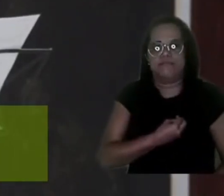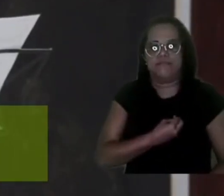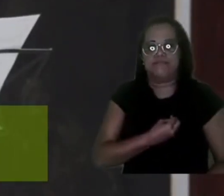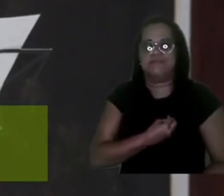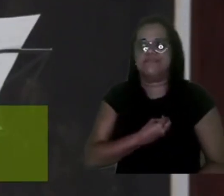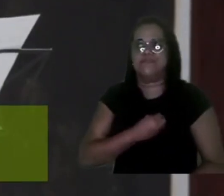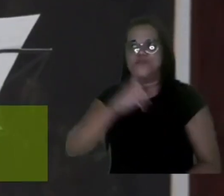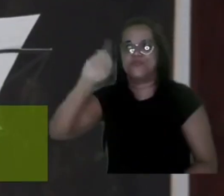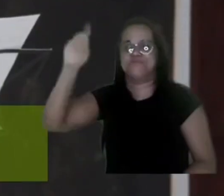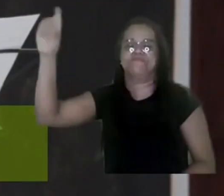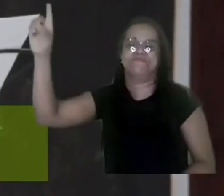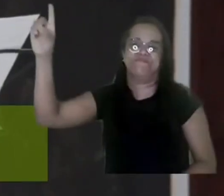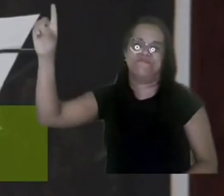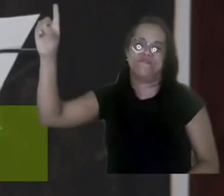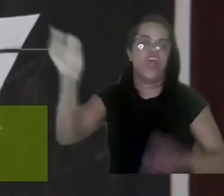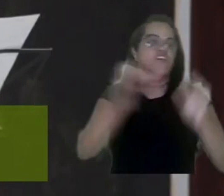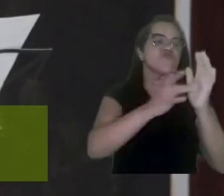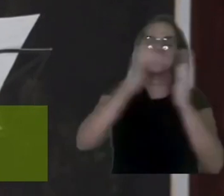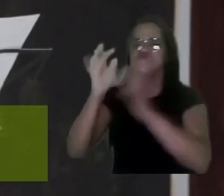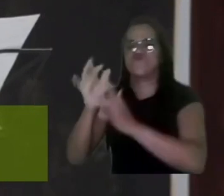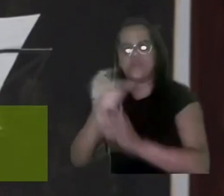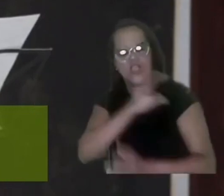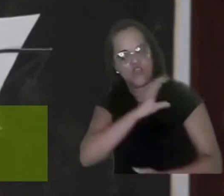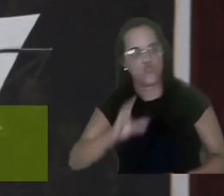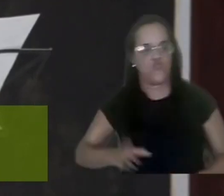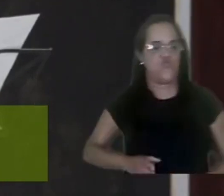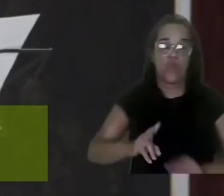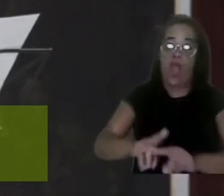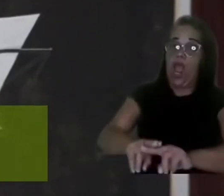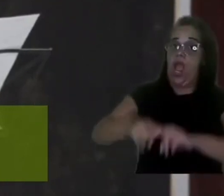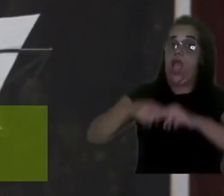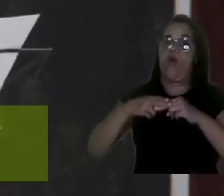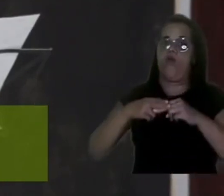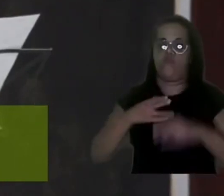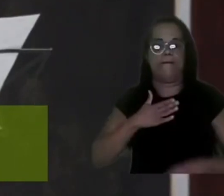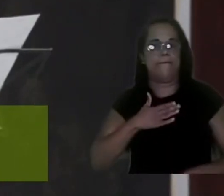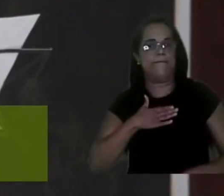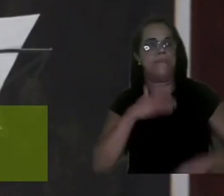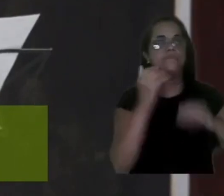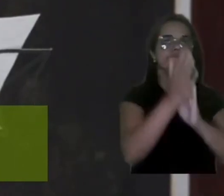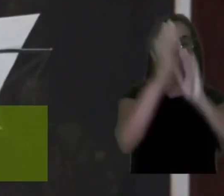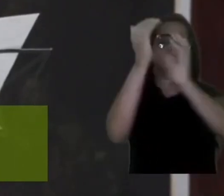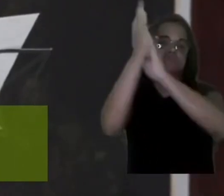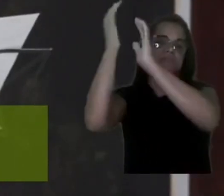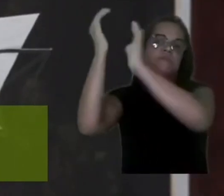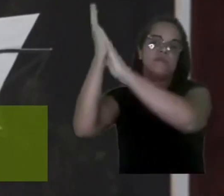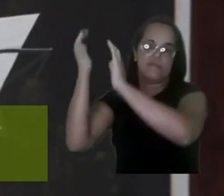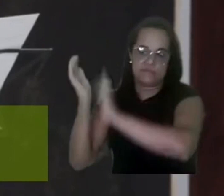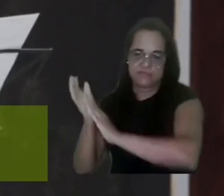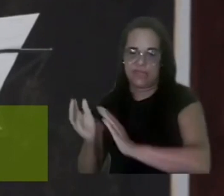Deus. Jesus Cristo é o motivo da minha canção.